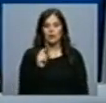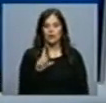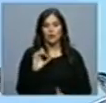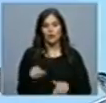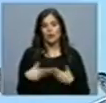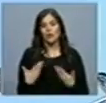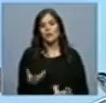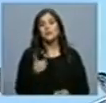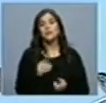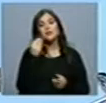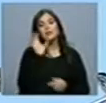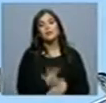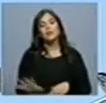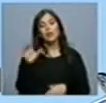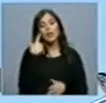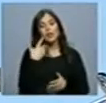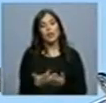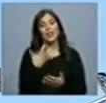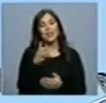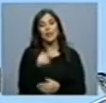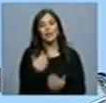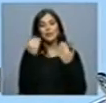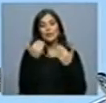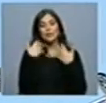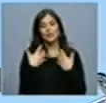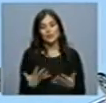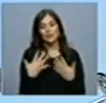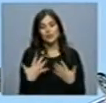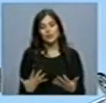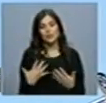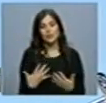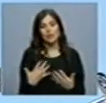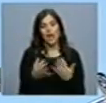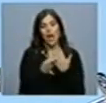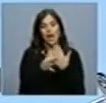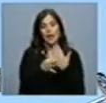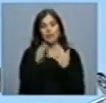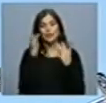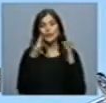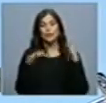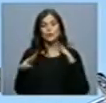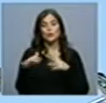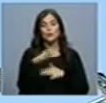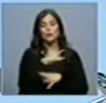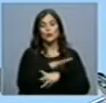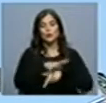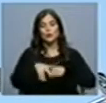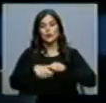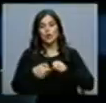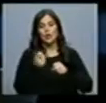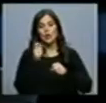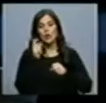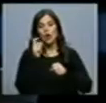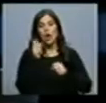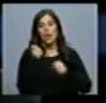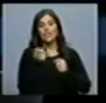com destaques que também foram notícias esta semana: anéis de poeira e destroços de anãs brancas. Anãs brancas é sempre um